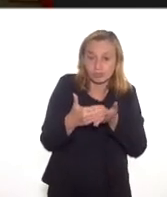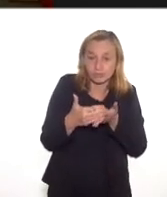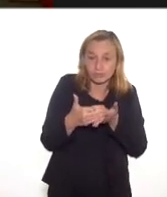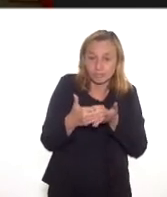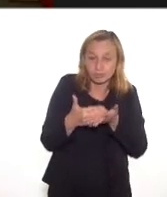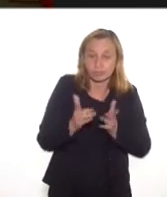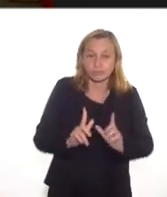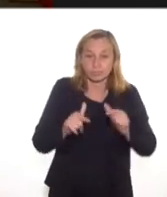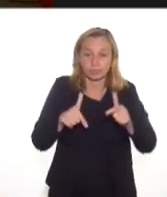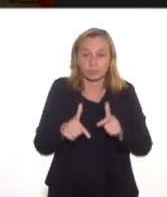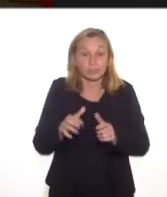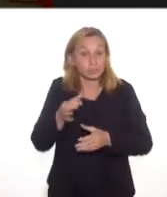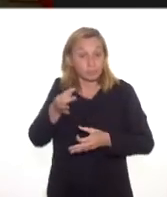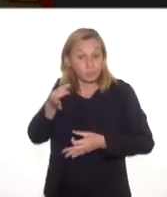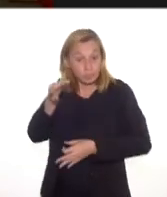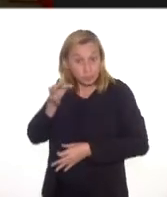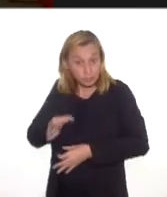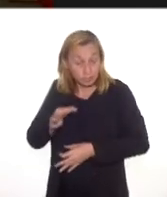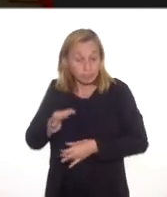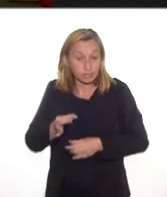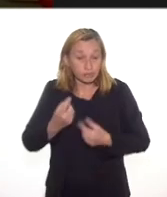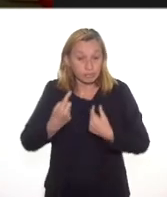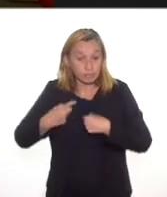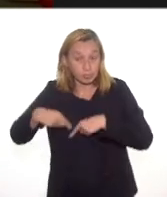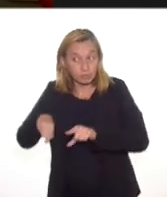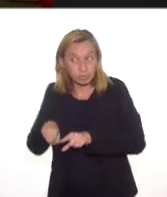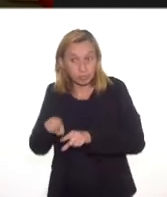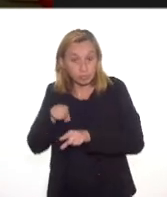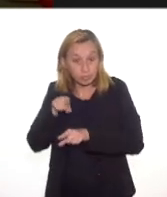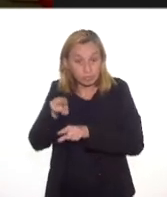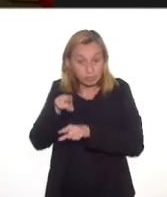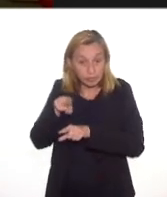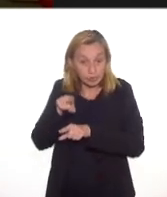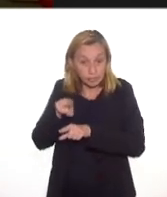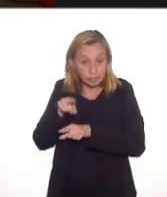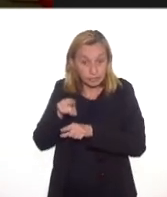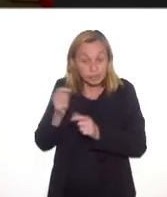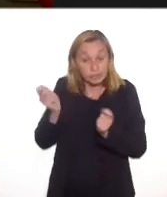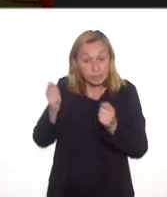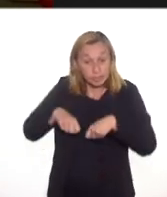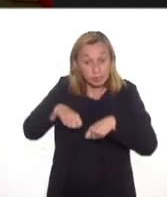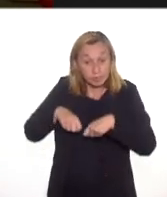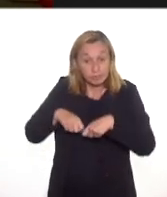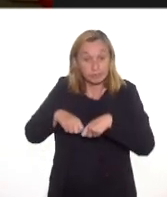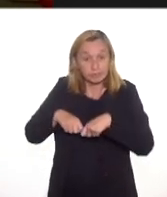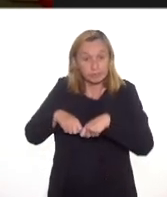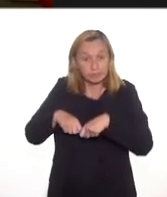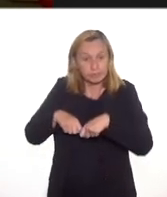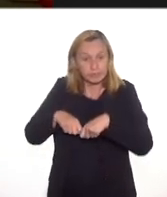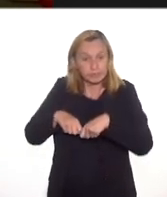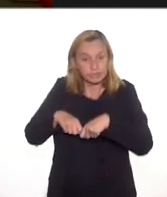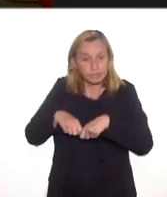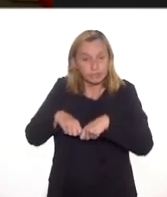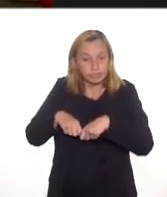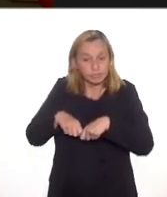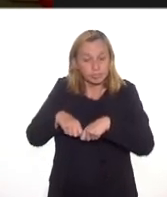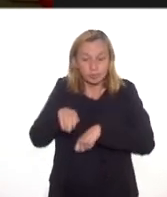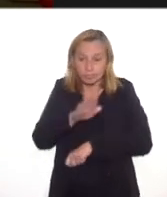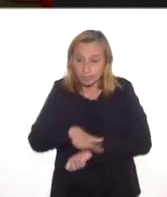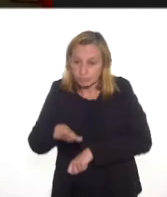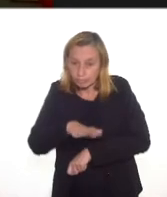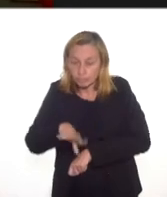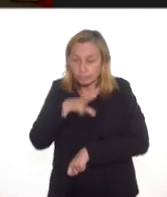como uma ação nobre, né? De combate ali a possibilidade de levar crianças